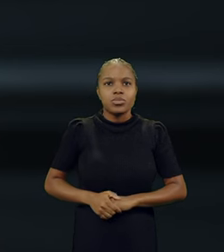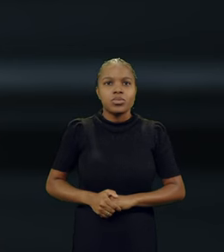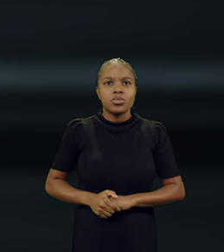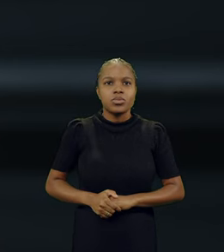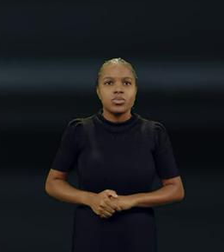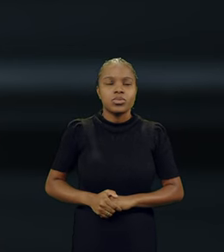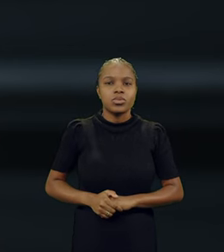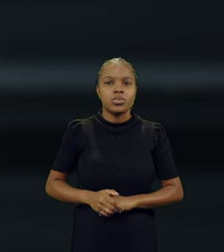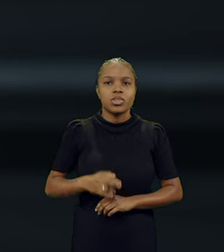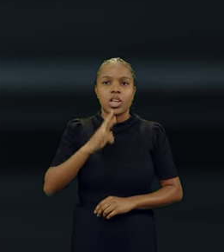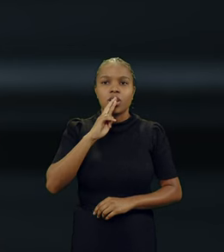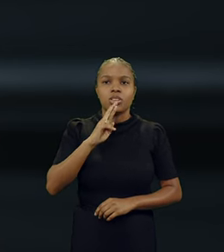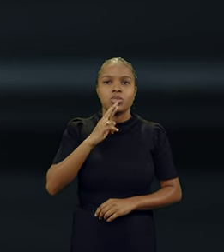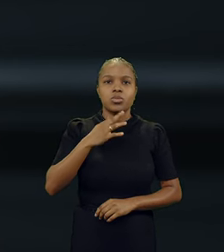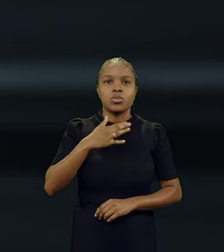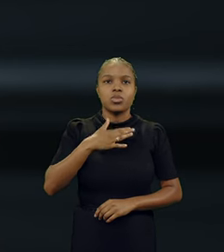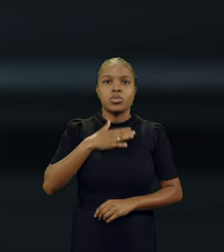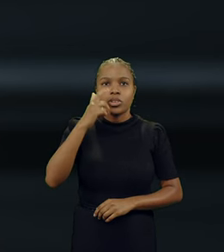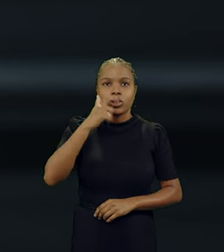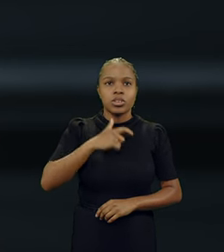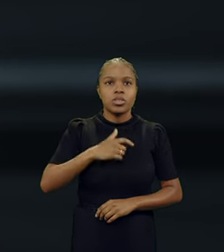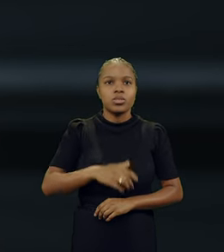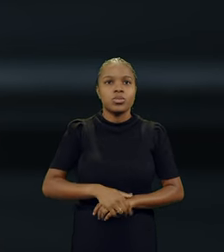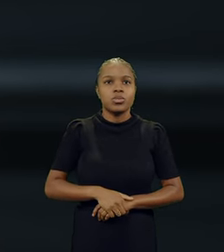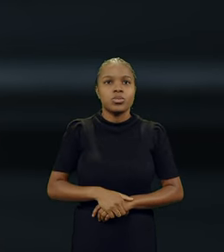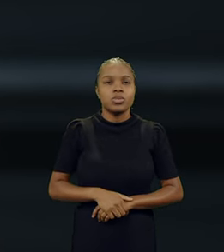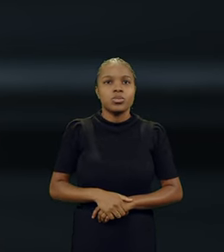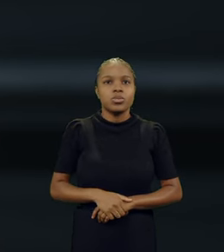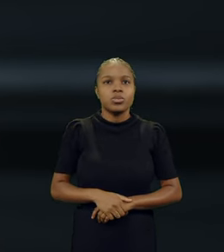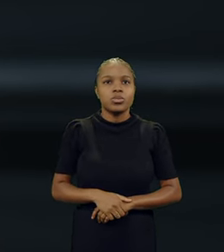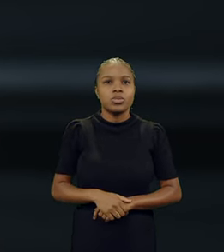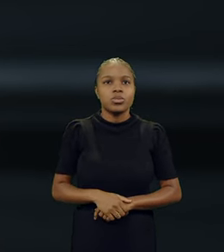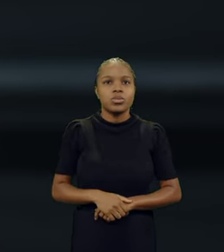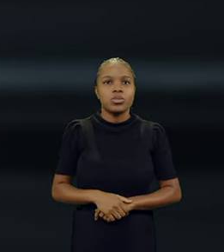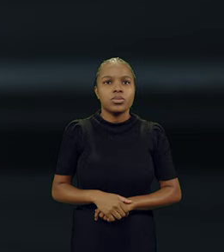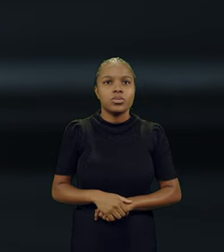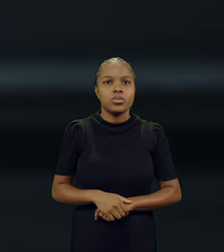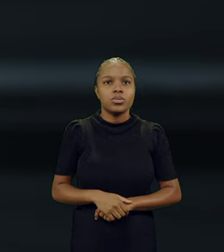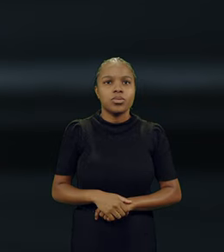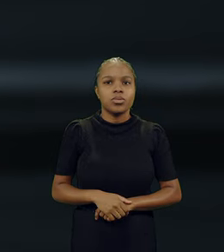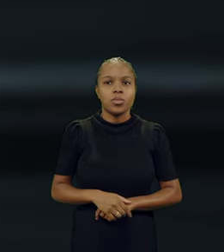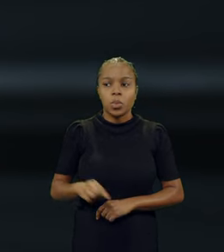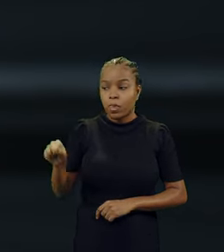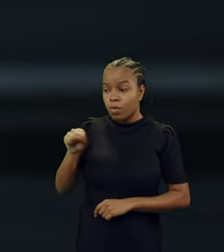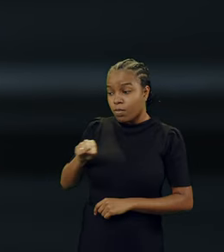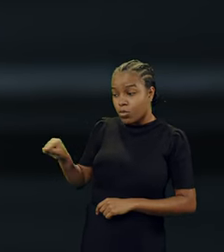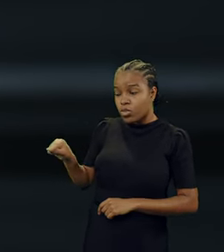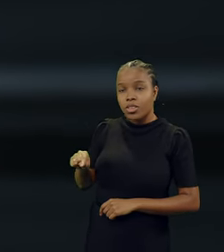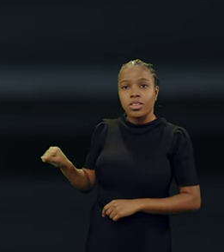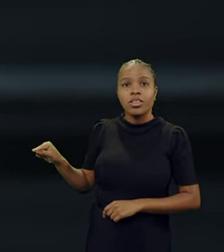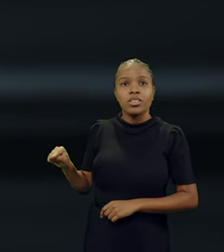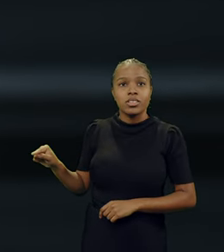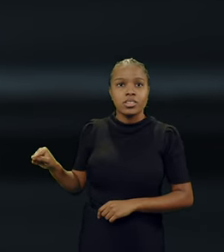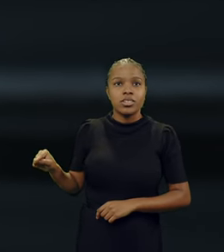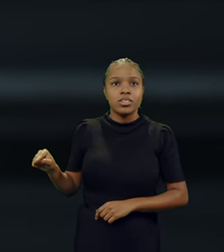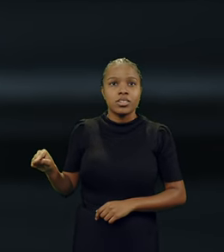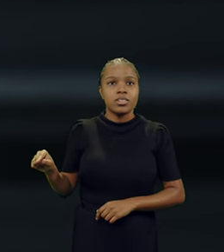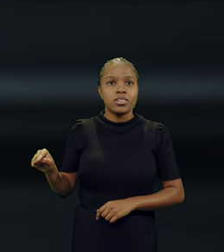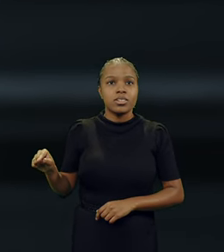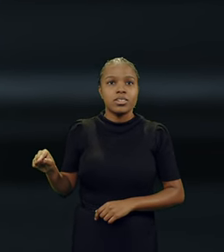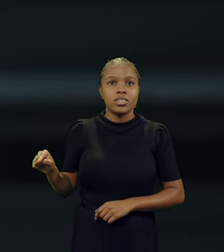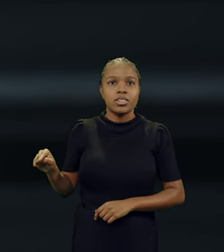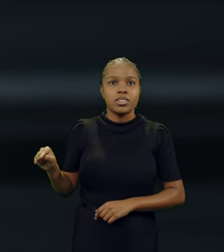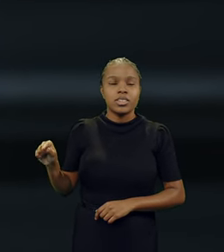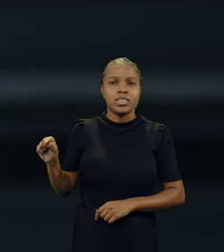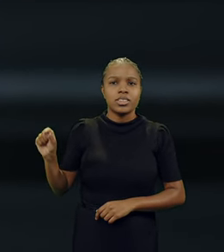Eu. Então, todos entenderam. Os obreiros aqui, ó. Tava numa falação